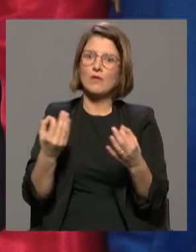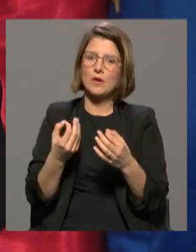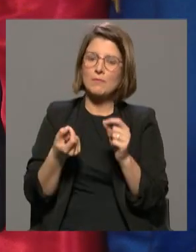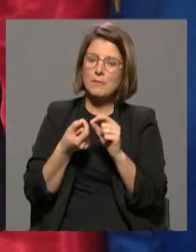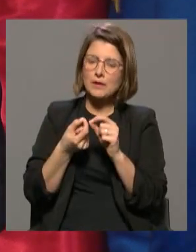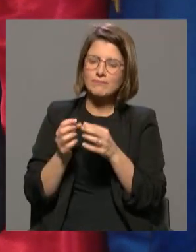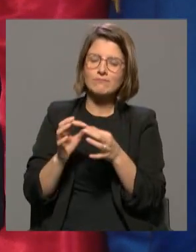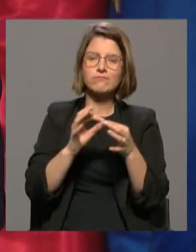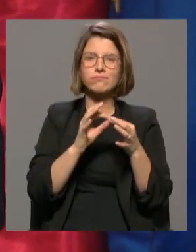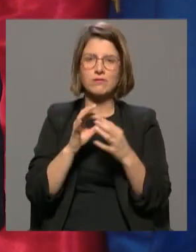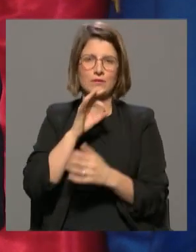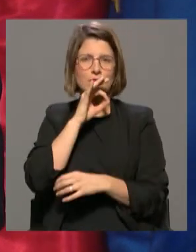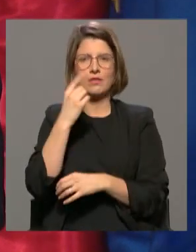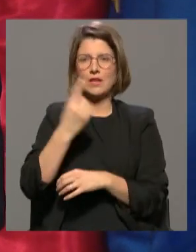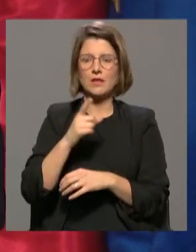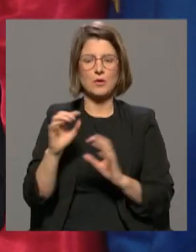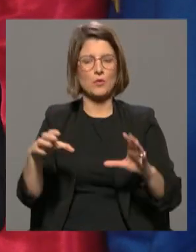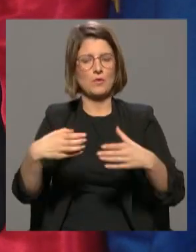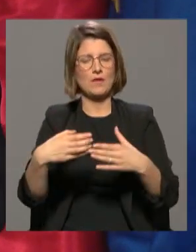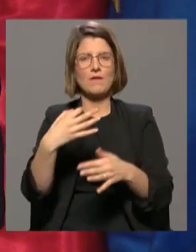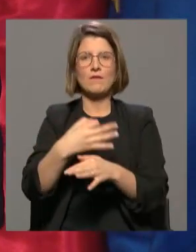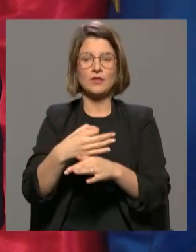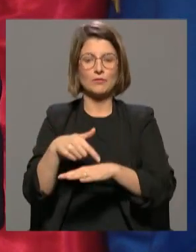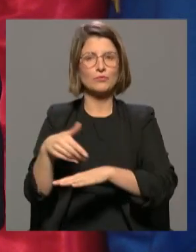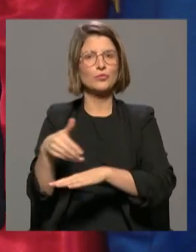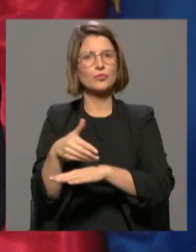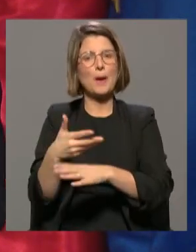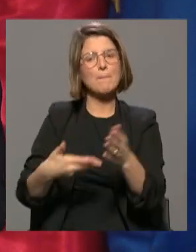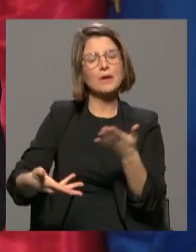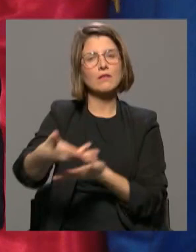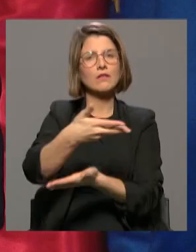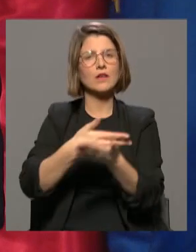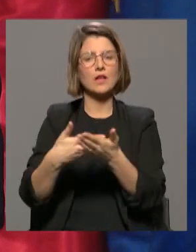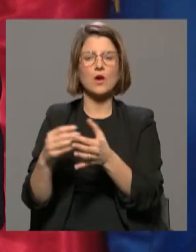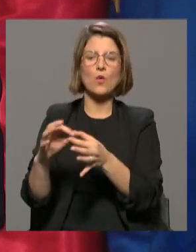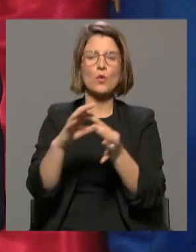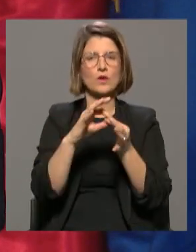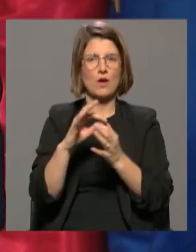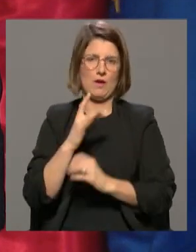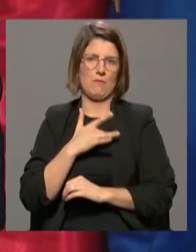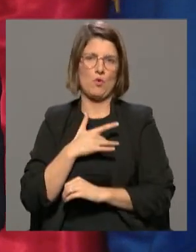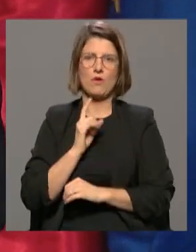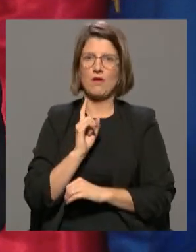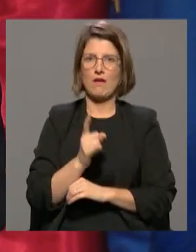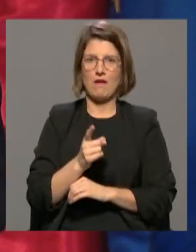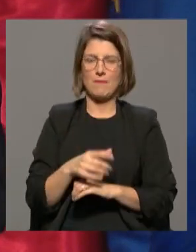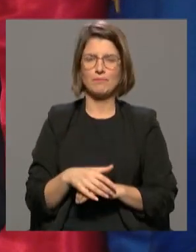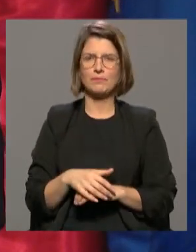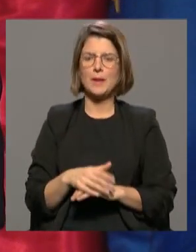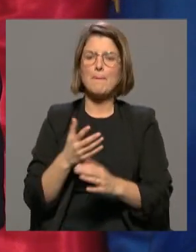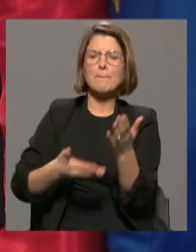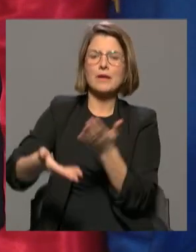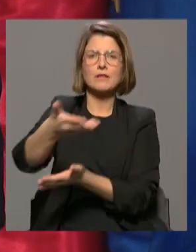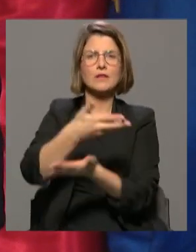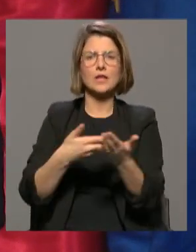em família e em comunidade esta época de partilha de união e de amor partilharmos